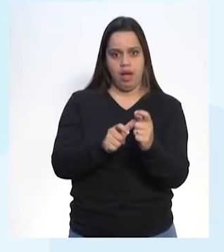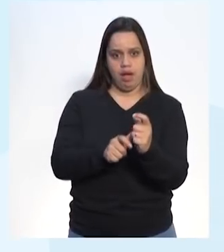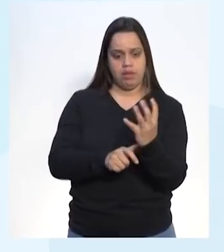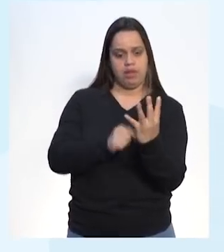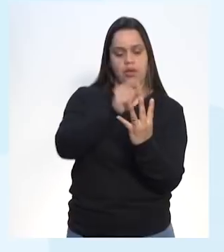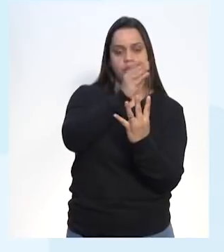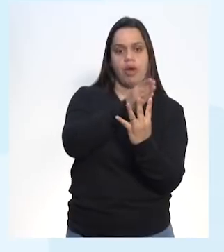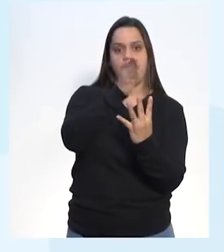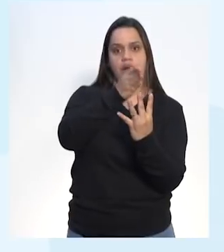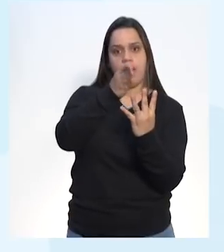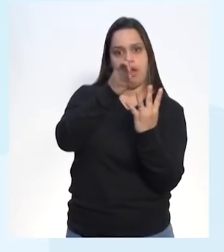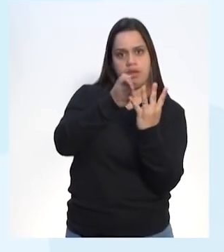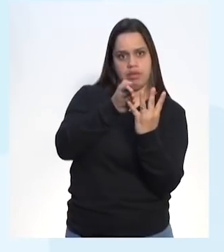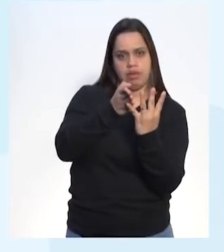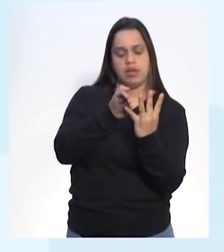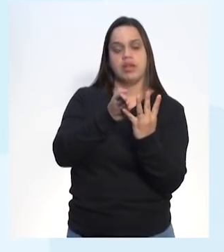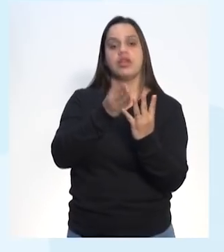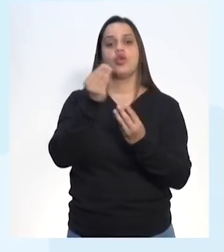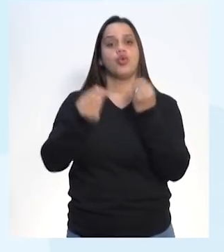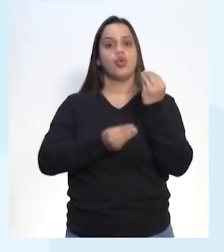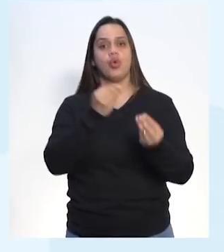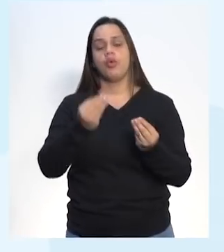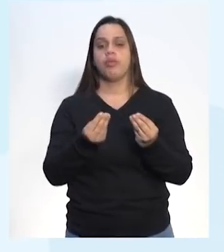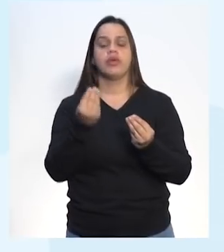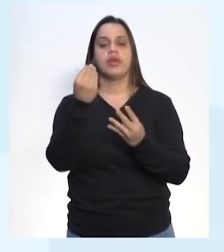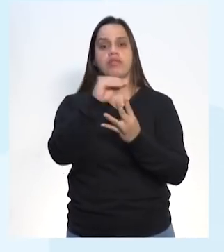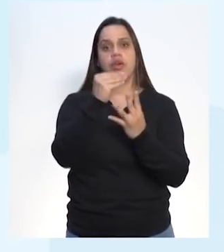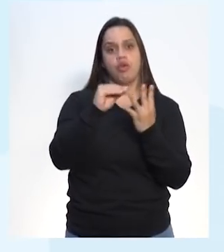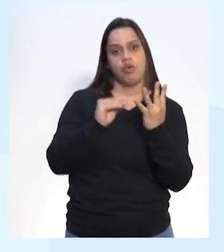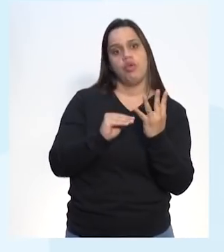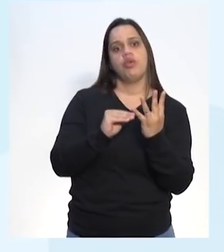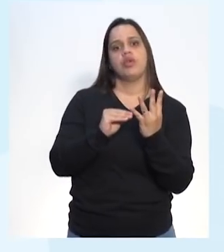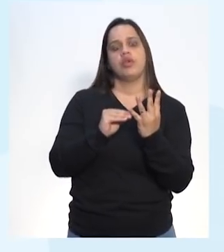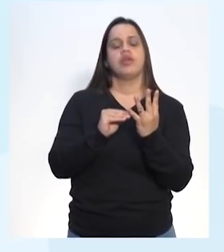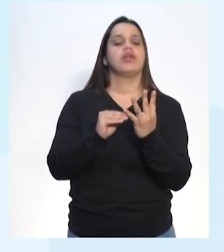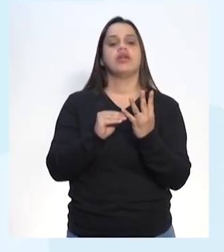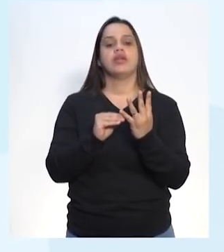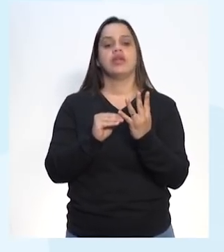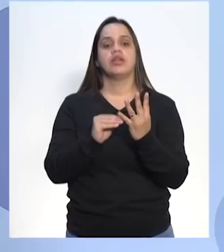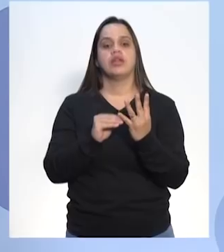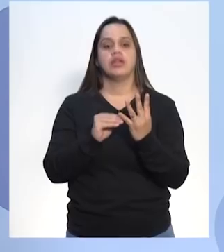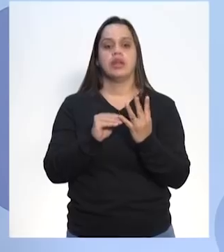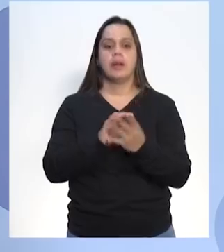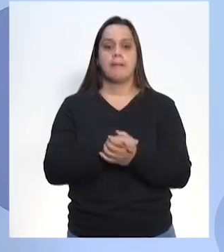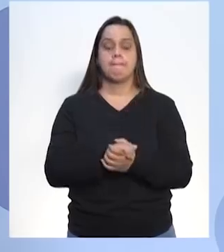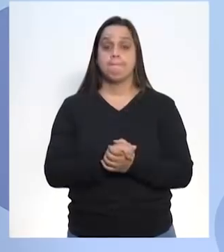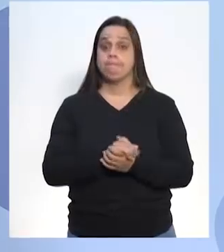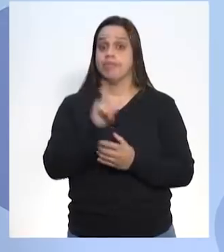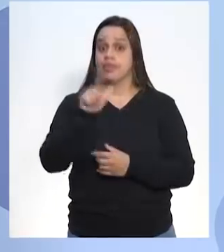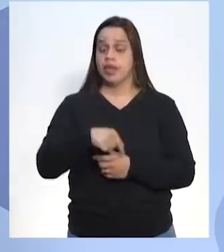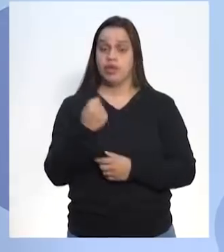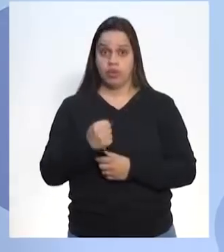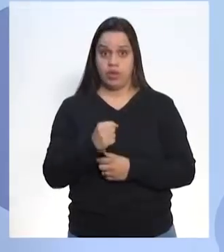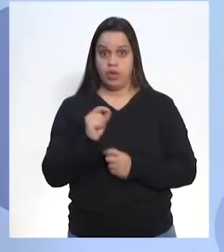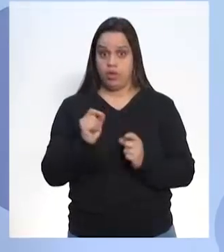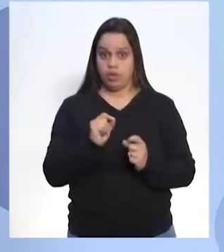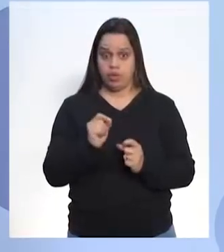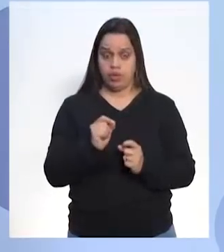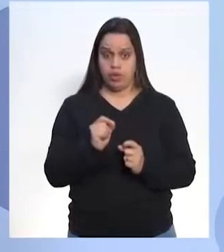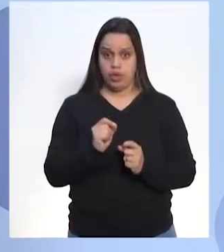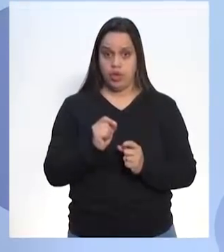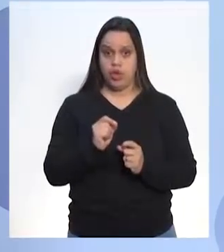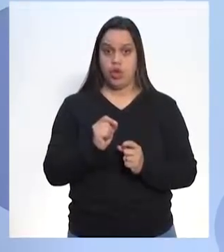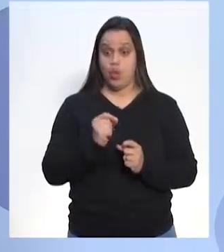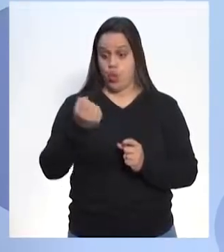ele é representado, né, pela posição, no caso, nessa ordem decimal. O valor que o número, que o